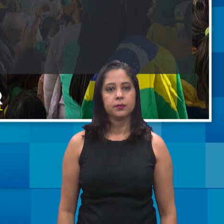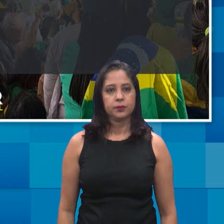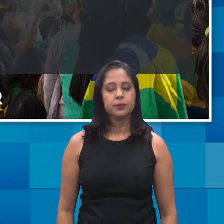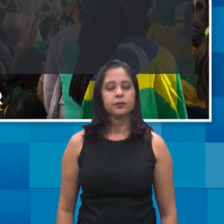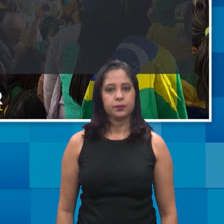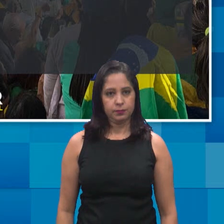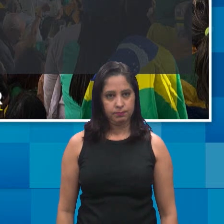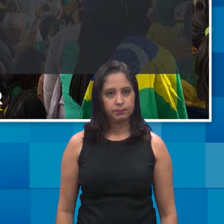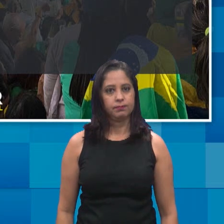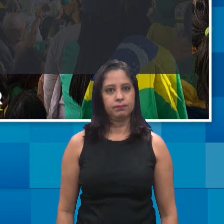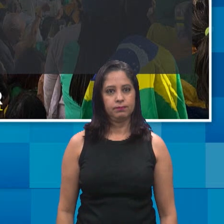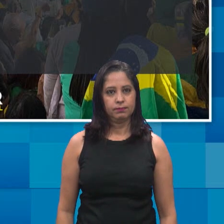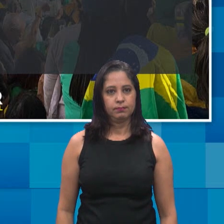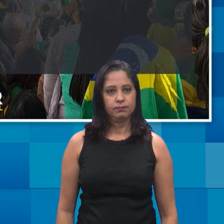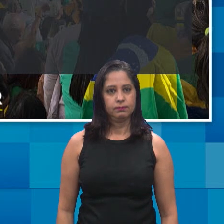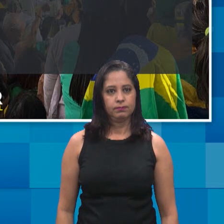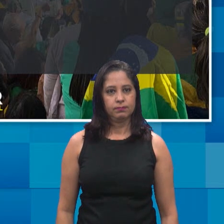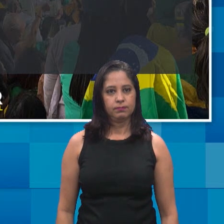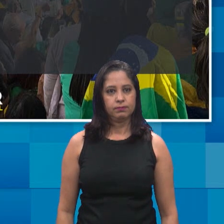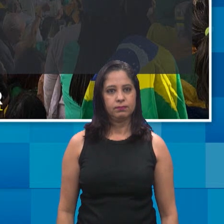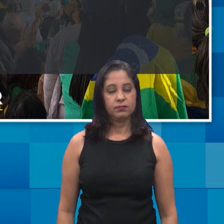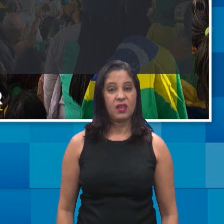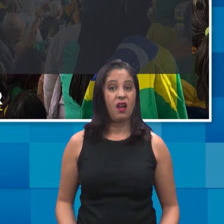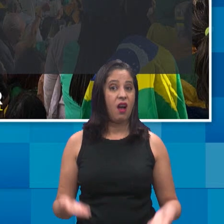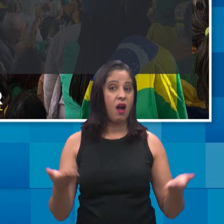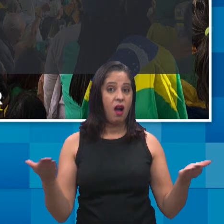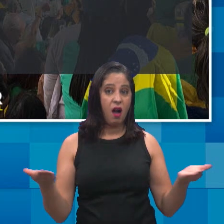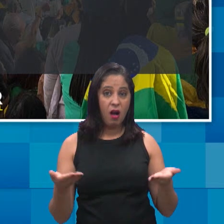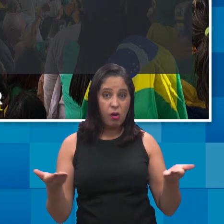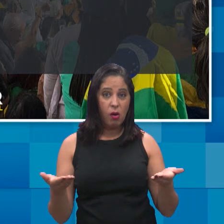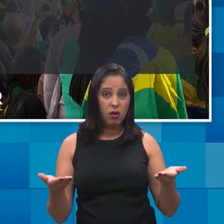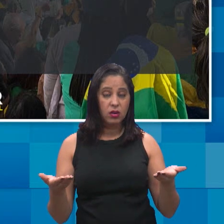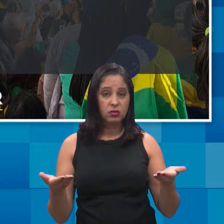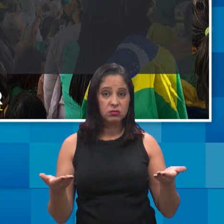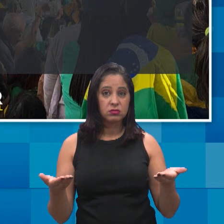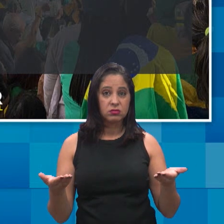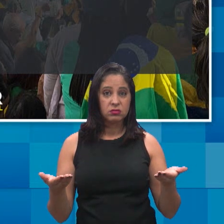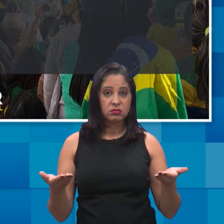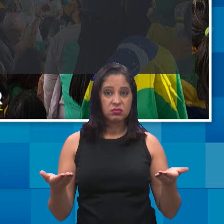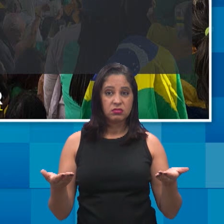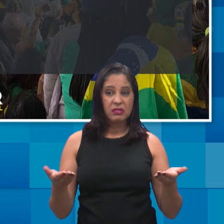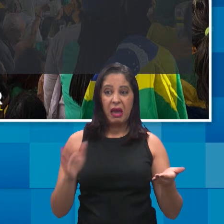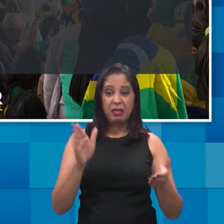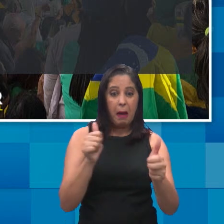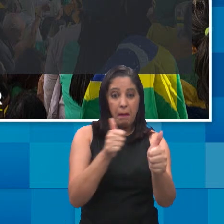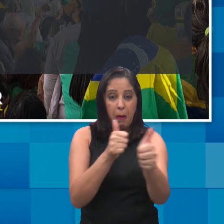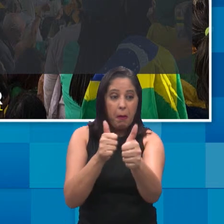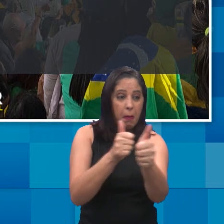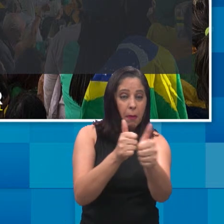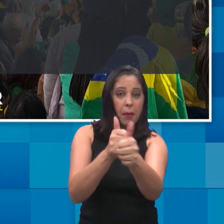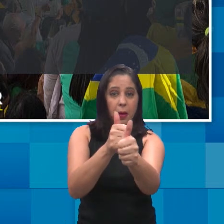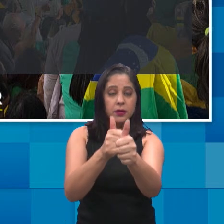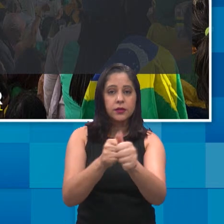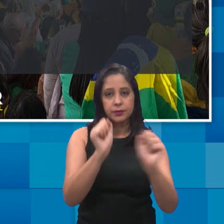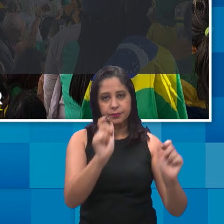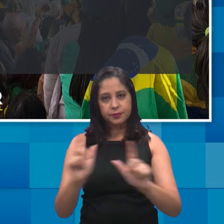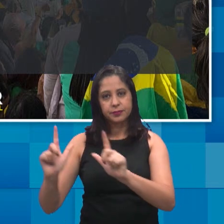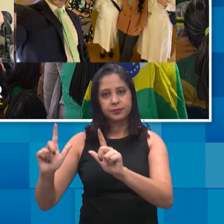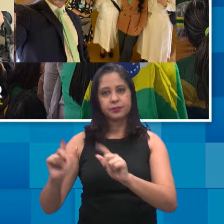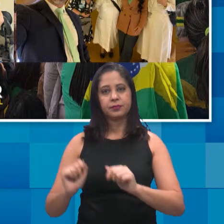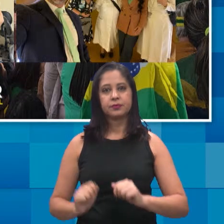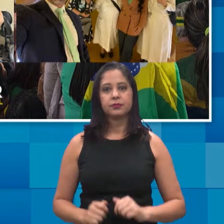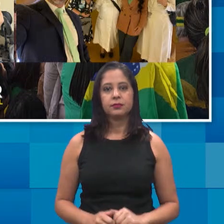presos e agora estão aí perseguindo brasileiros. Próxima tela, por favor.